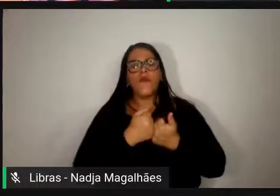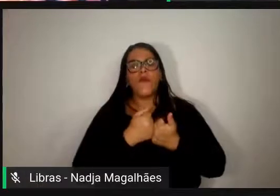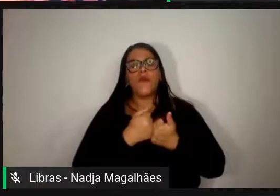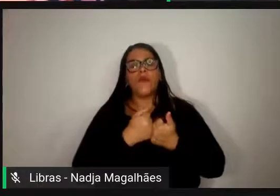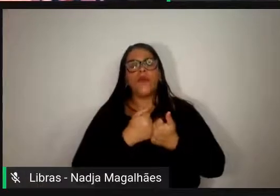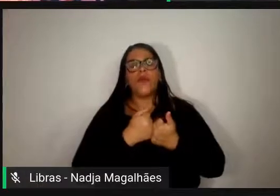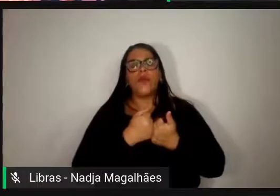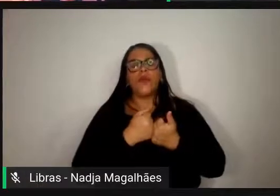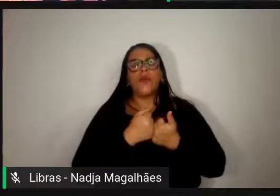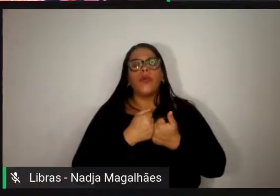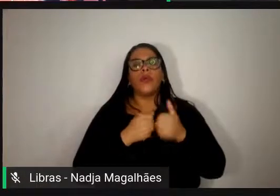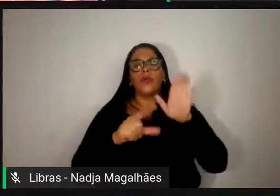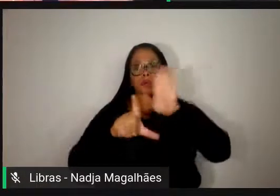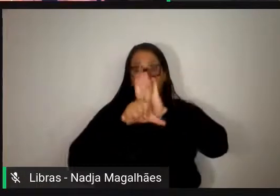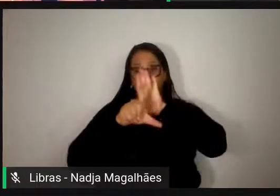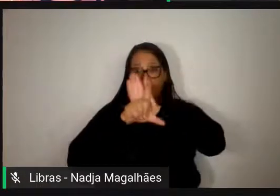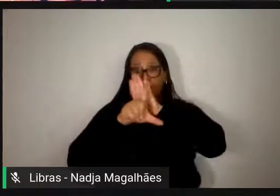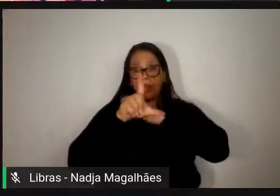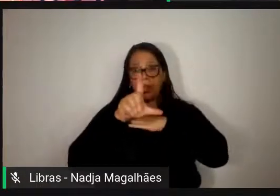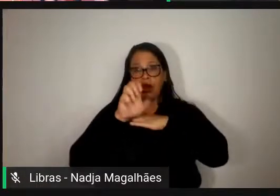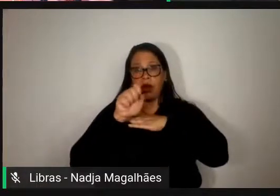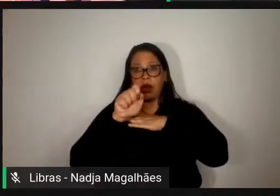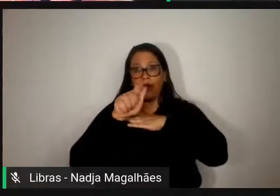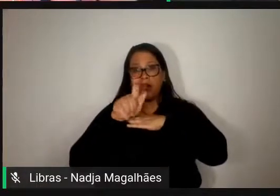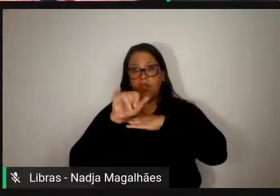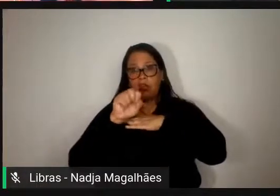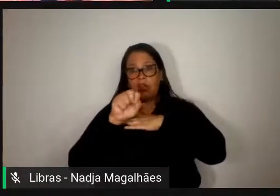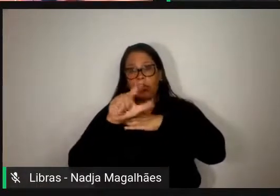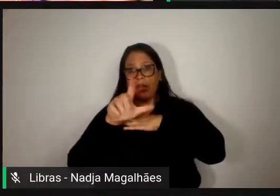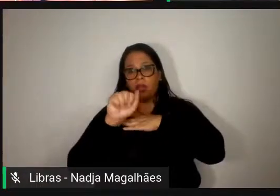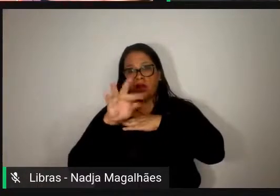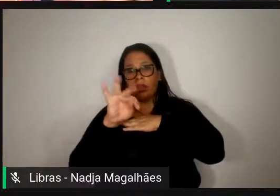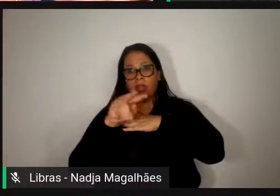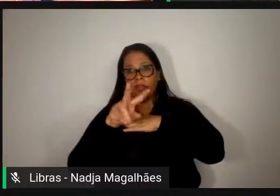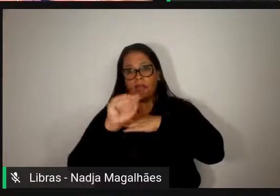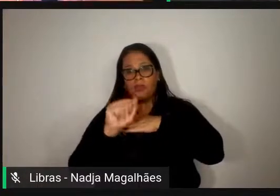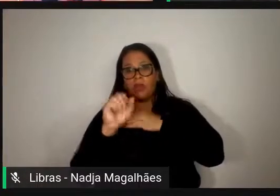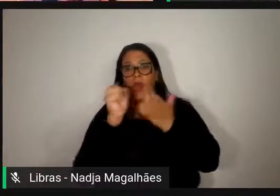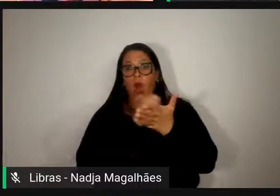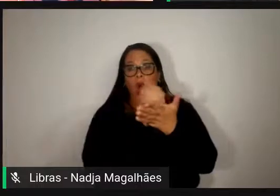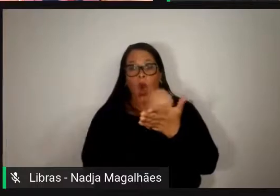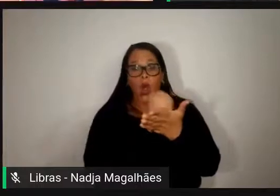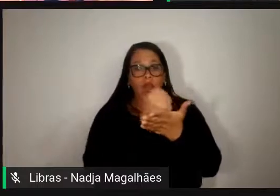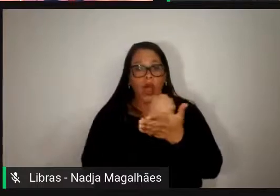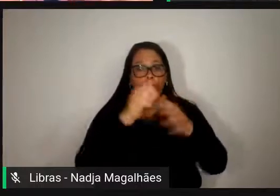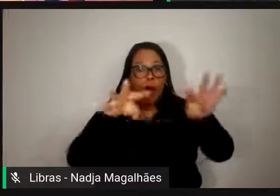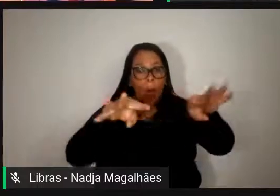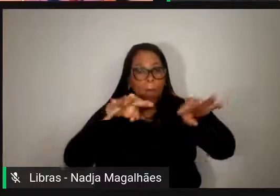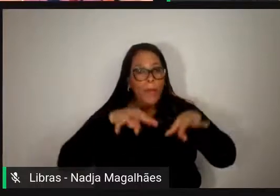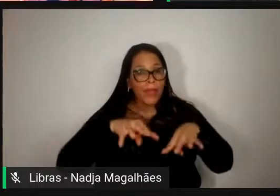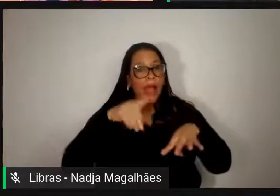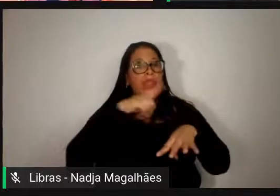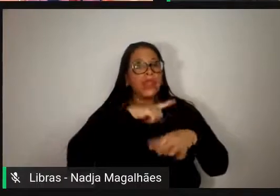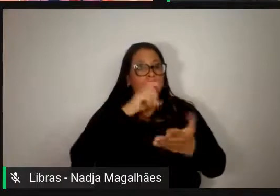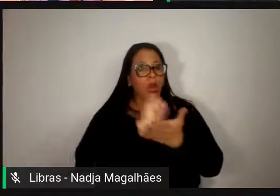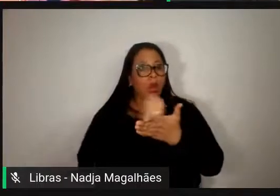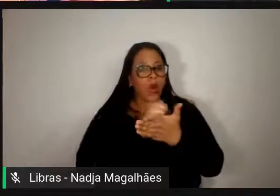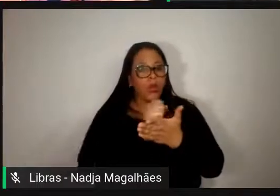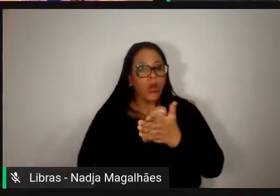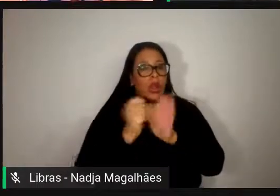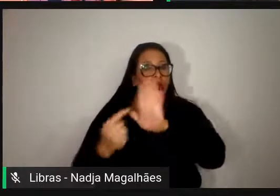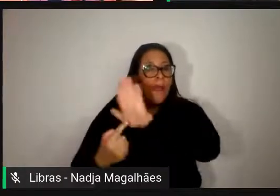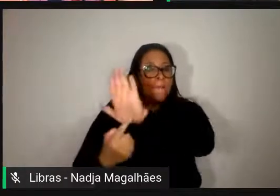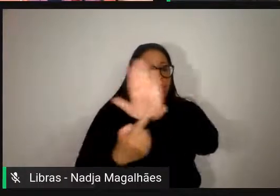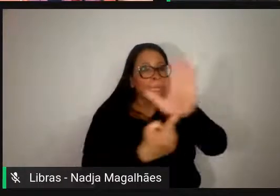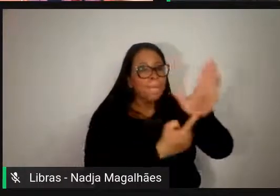plenário, elas já tinham identificado que as transmissões de plenário, elas são transmissões controladas, ou seja, o parlamento, ele diz para você o